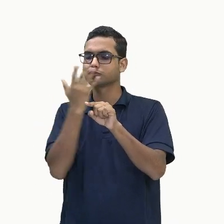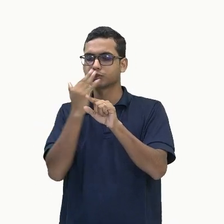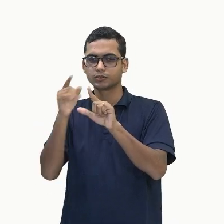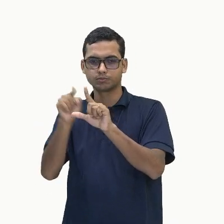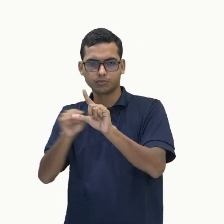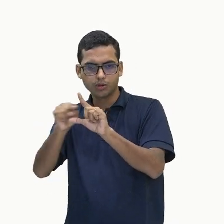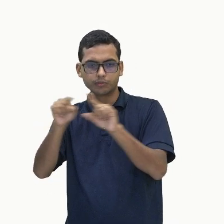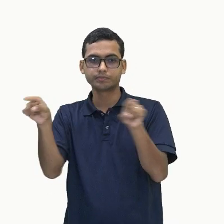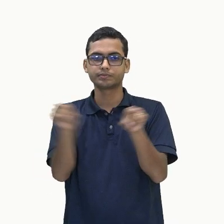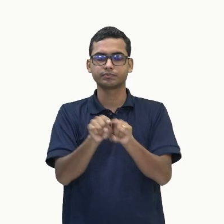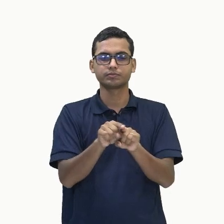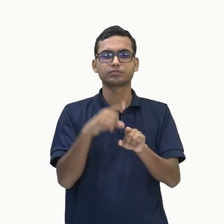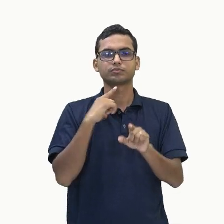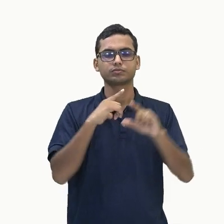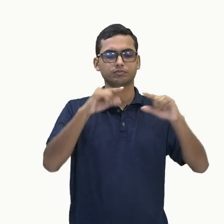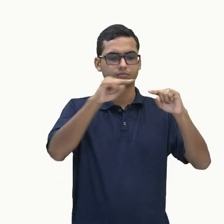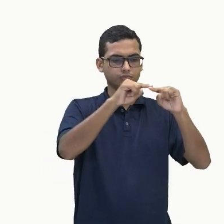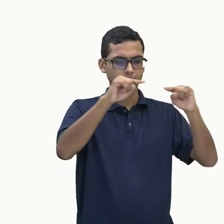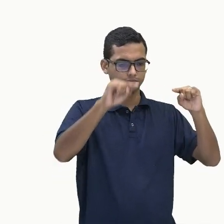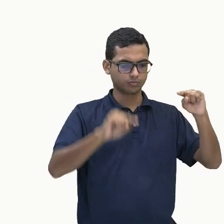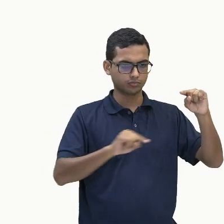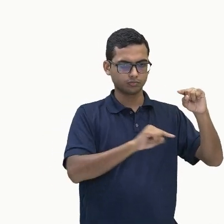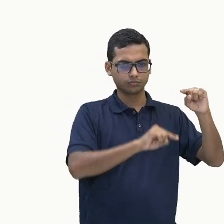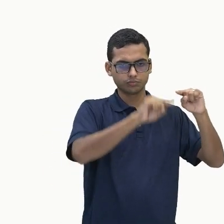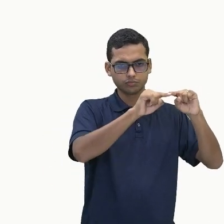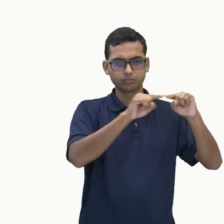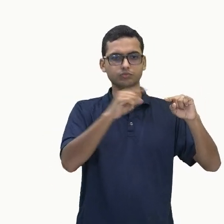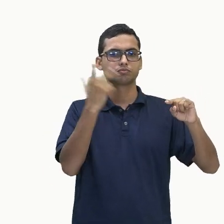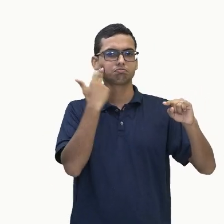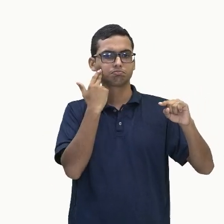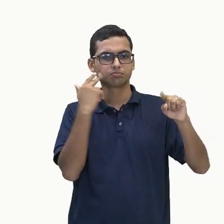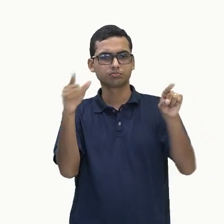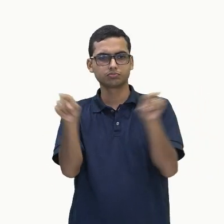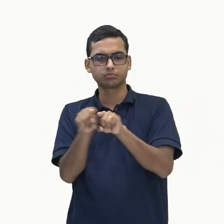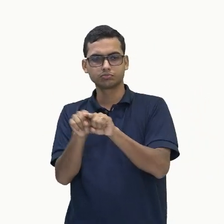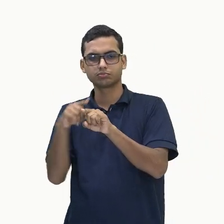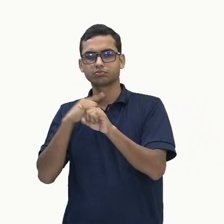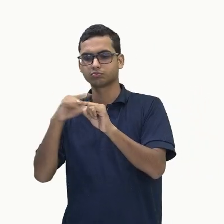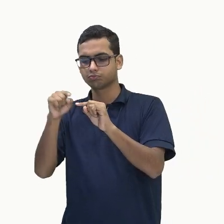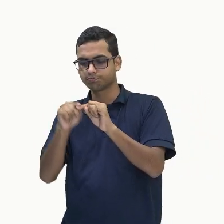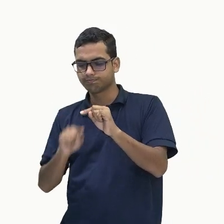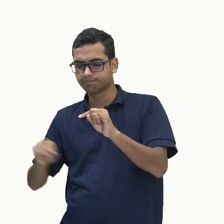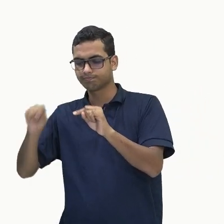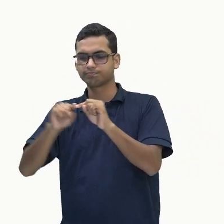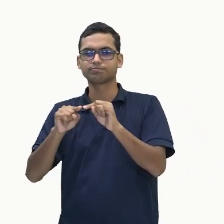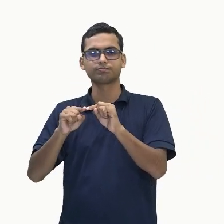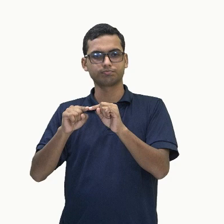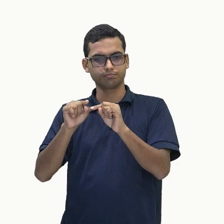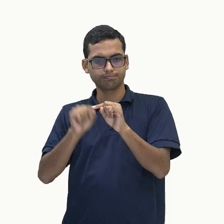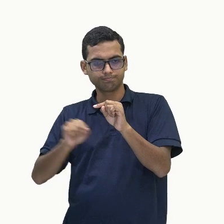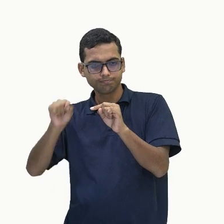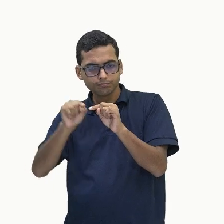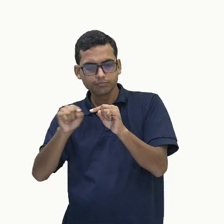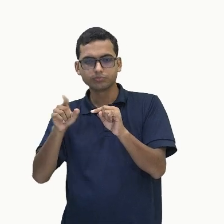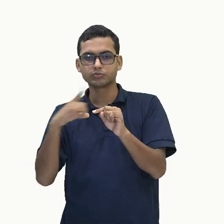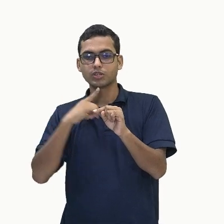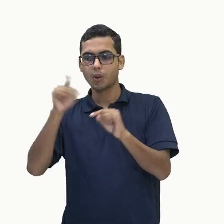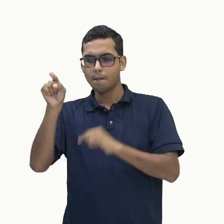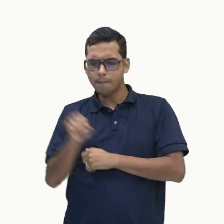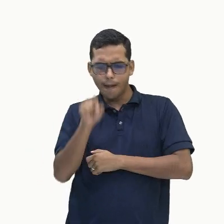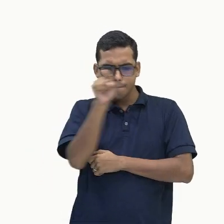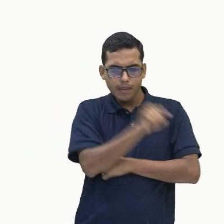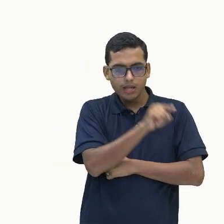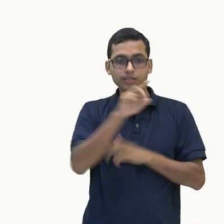mulher afetada. Porém, esses símbolos eles aparecem cortados por uma linha diagonal. Isso indica no heredograma que esses indivíduos